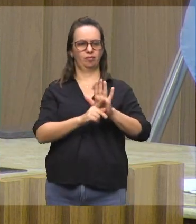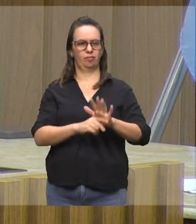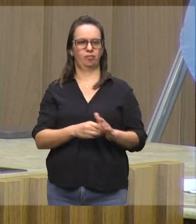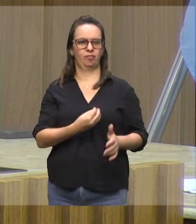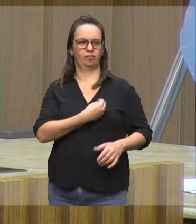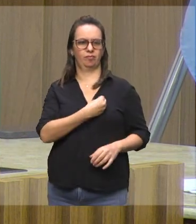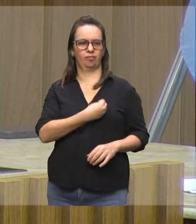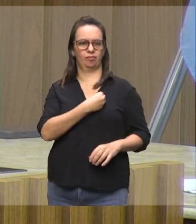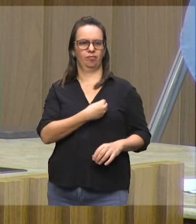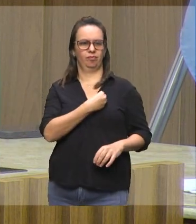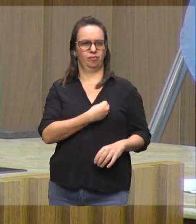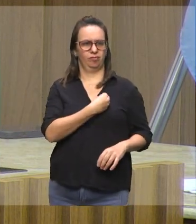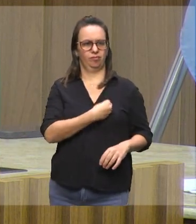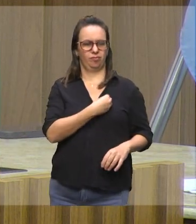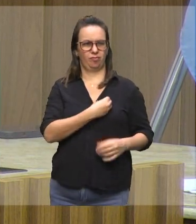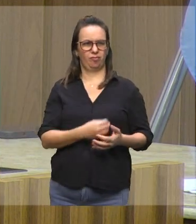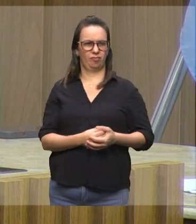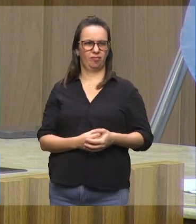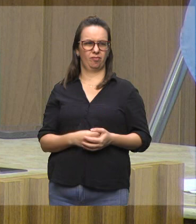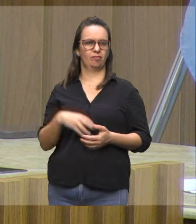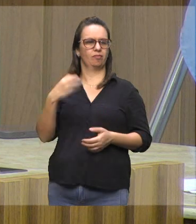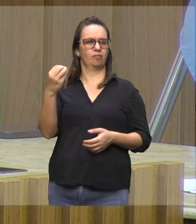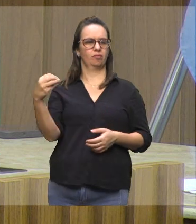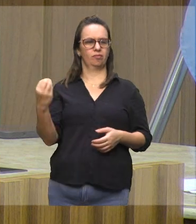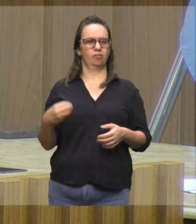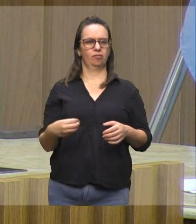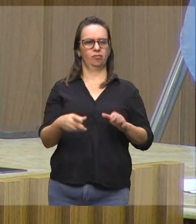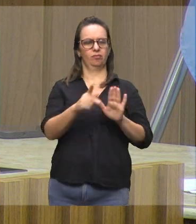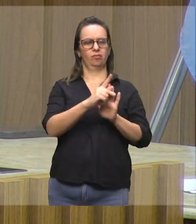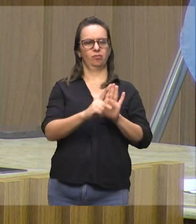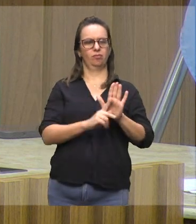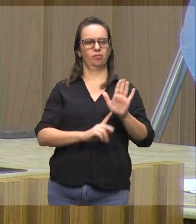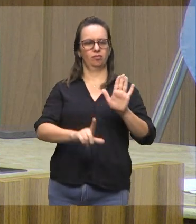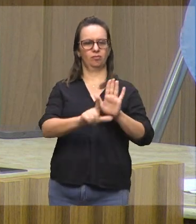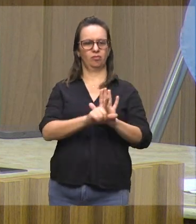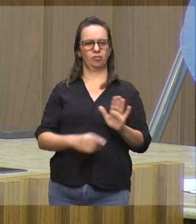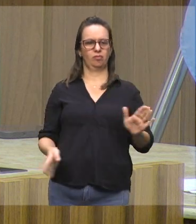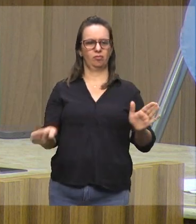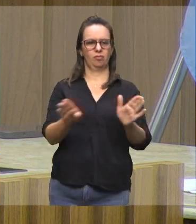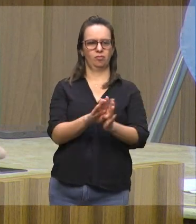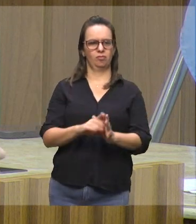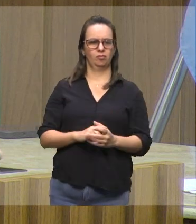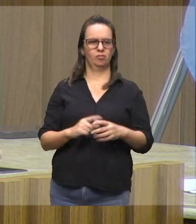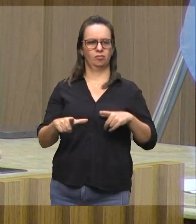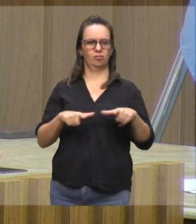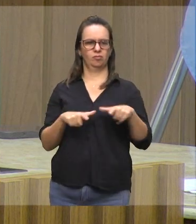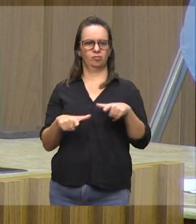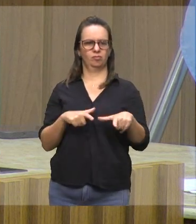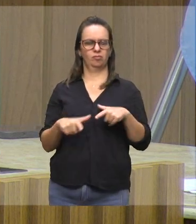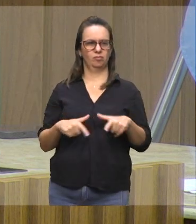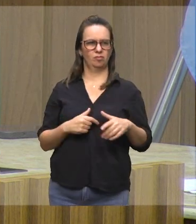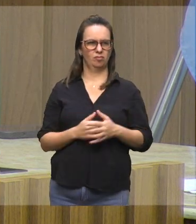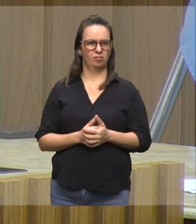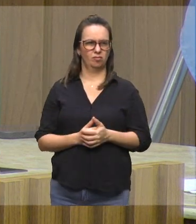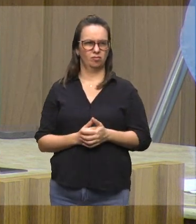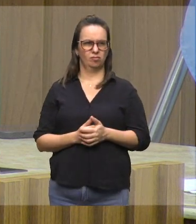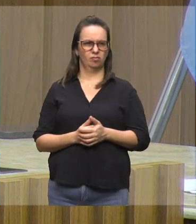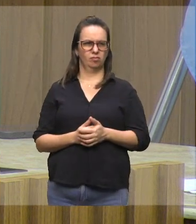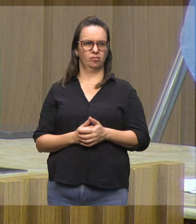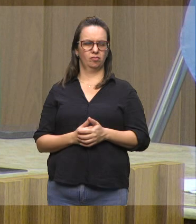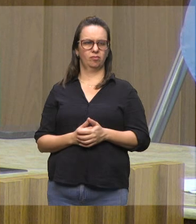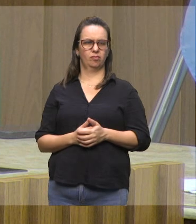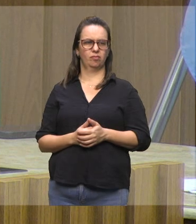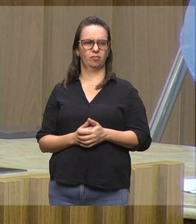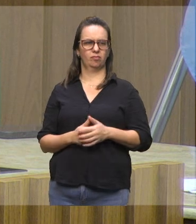situação que o projeto de lei traz, que são para trabalhar as aspirações desses